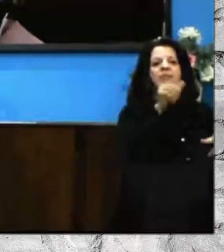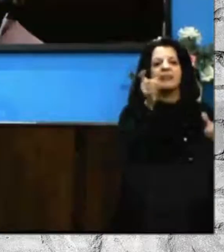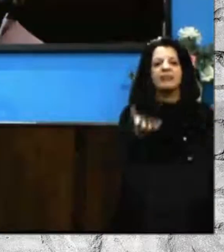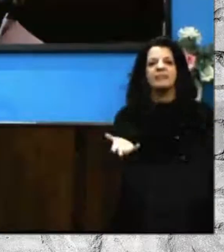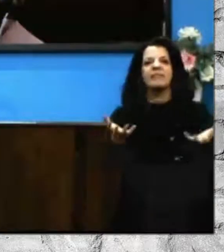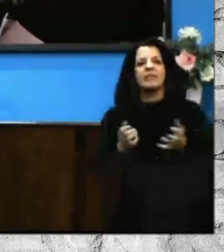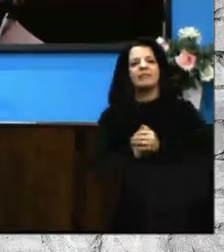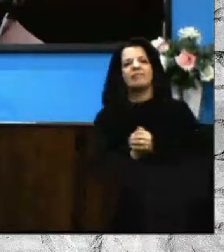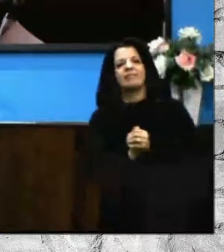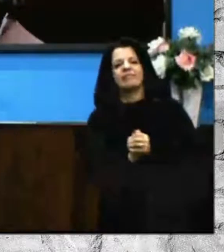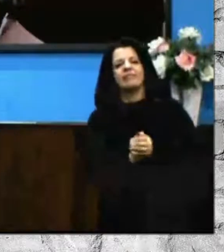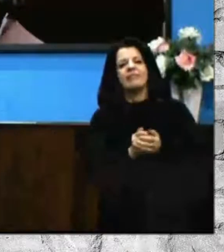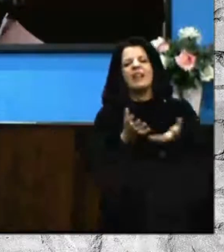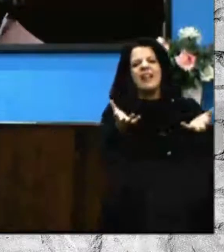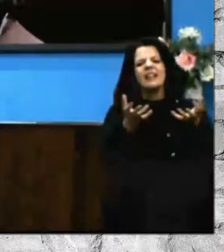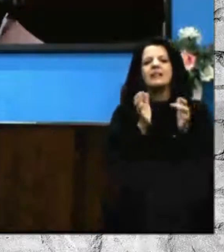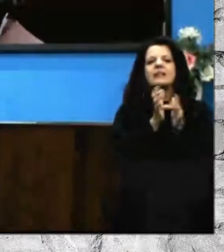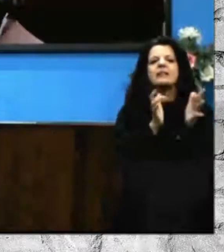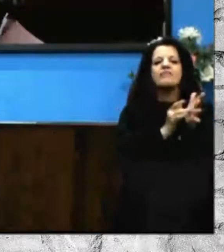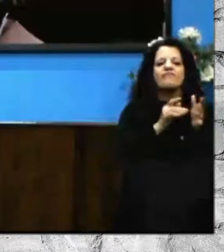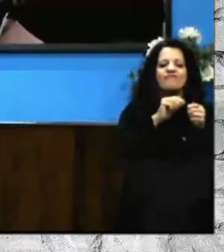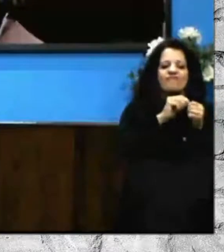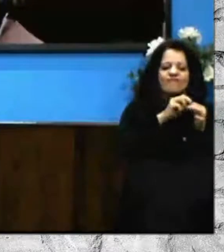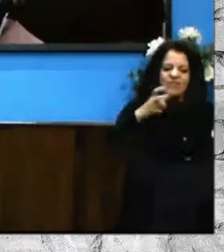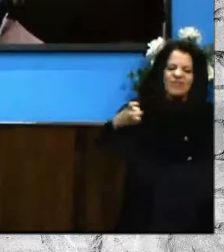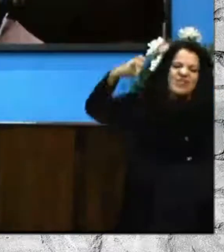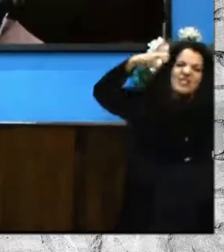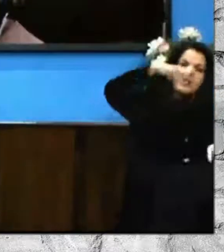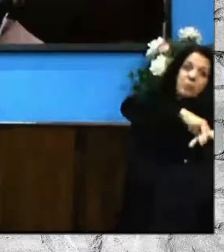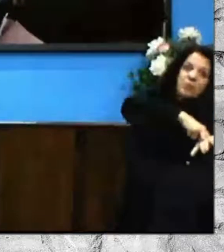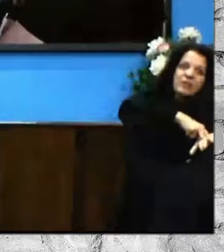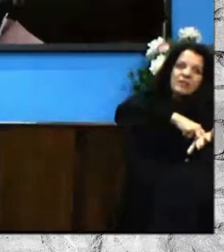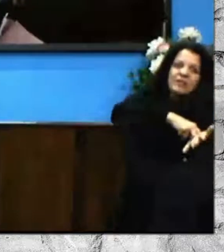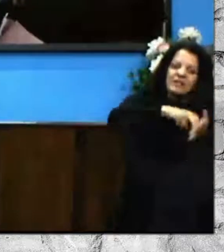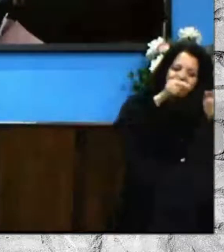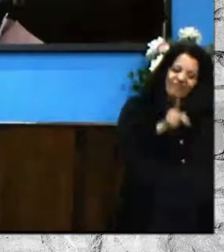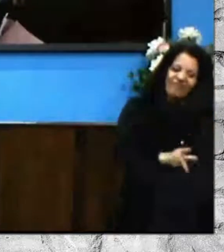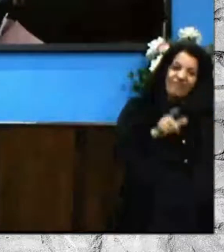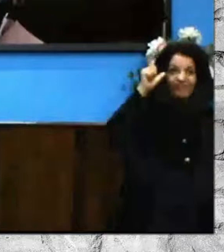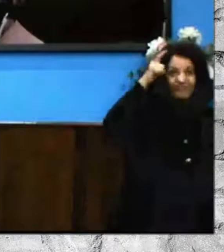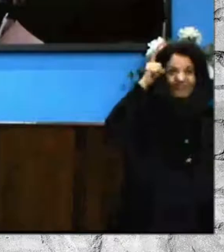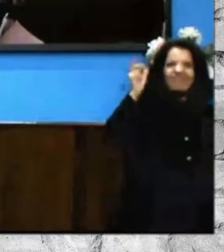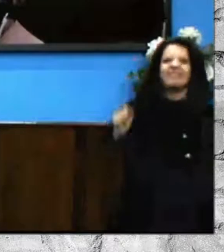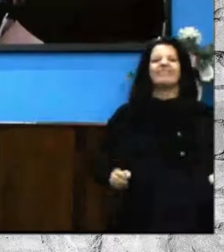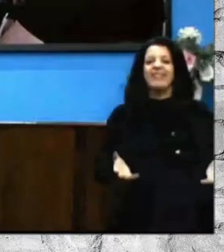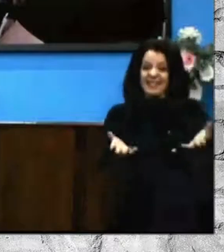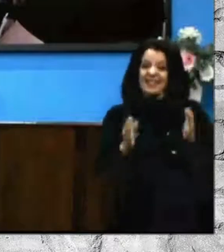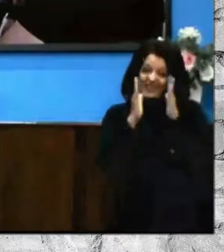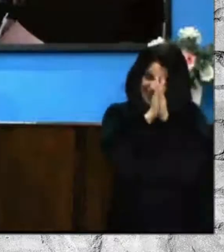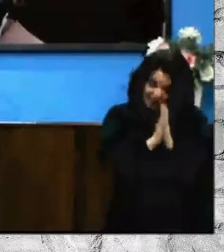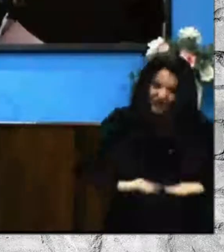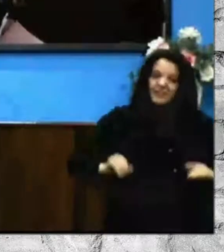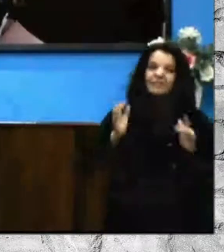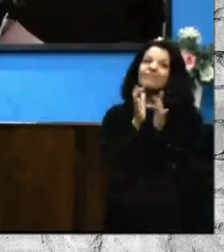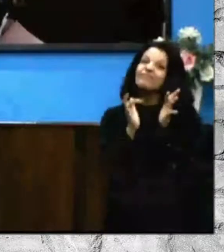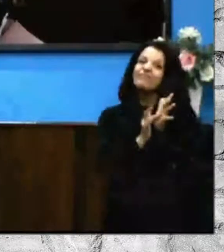estava querendo era que o Criador Jesus se prostrasse diante da criatura que era ele. Meus irmãos, Jesus é Deus, ele